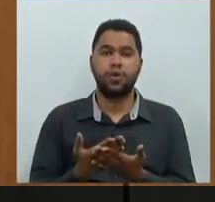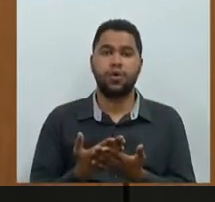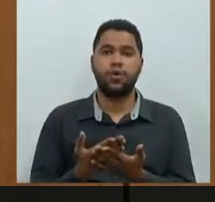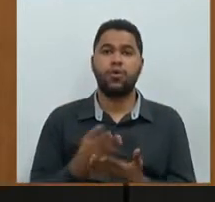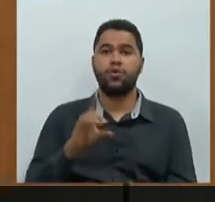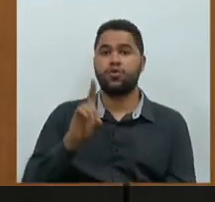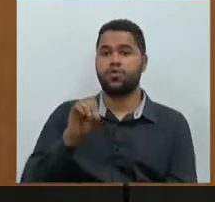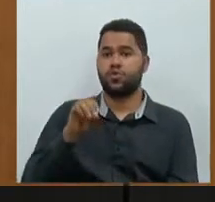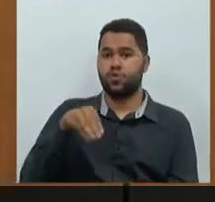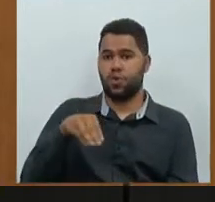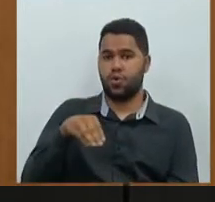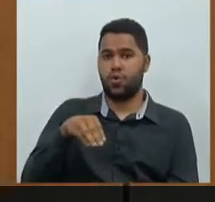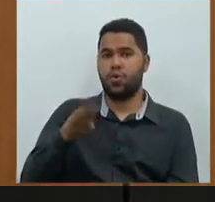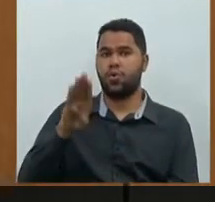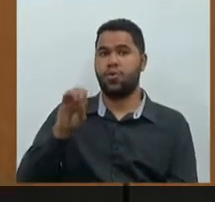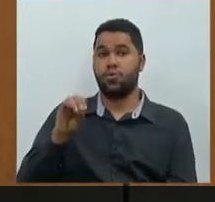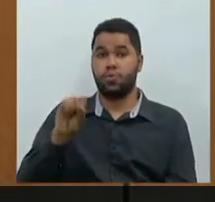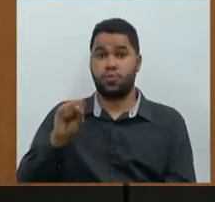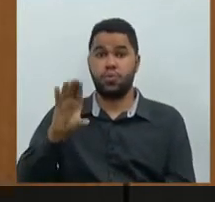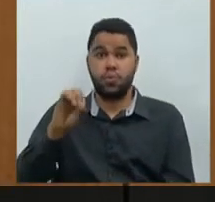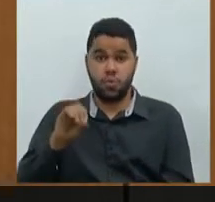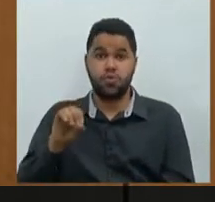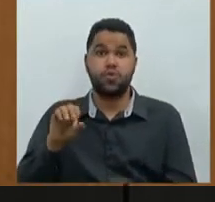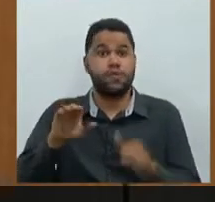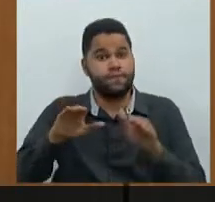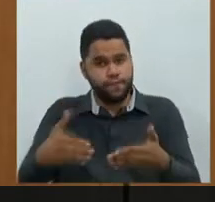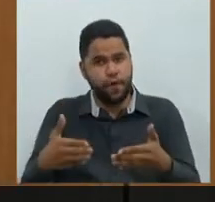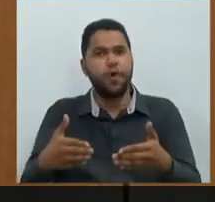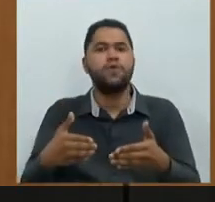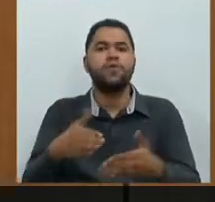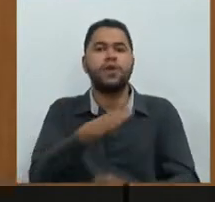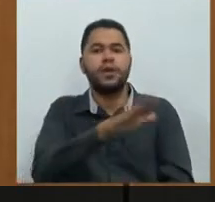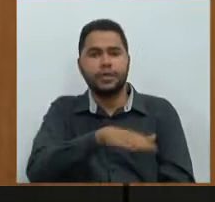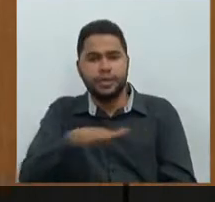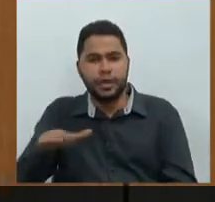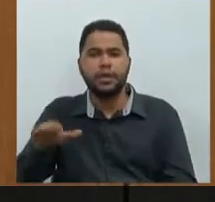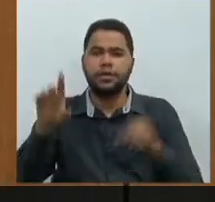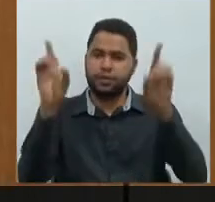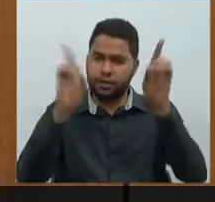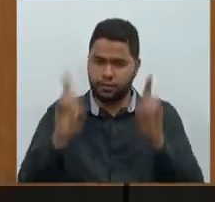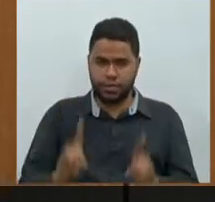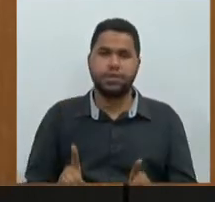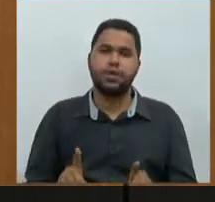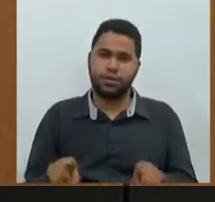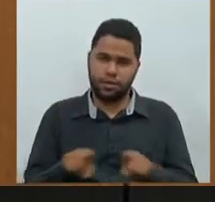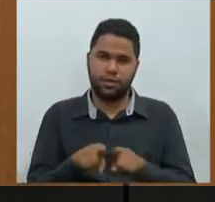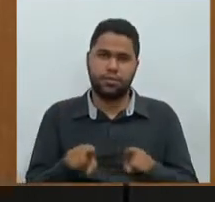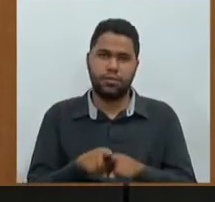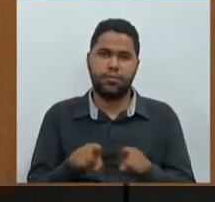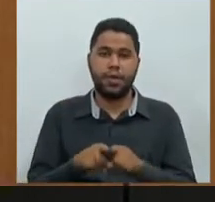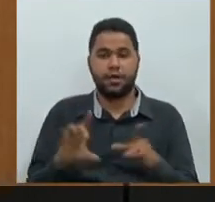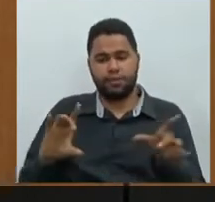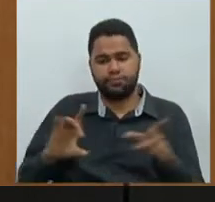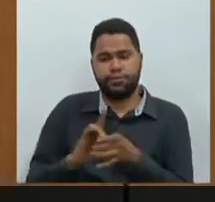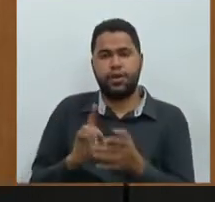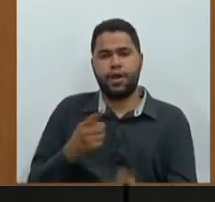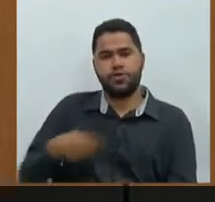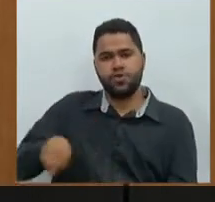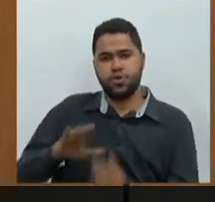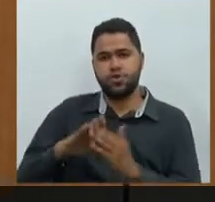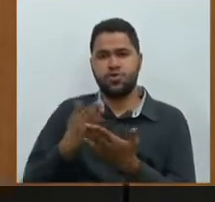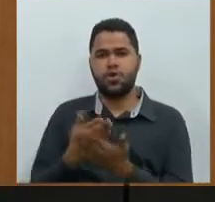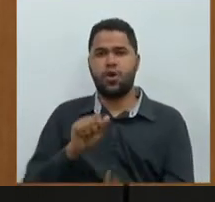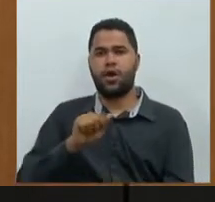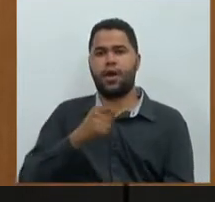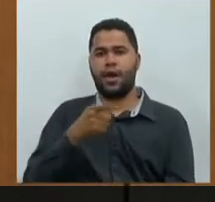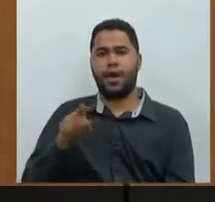Dom Bosco, que é uma escola também só de criança especial, que está ligada à nossa Escola Estadual Arão Reis. Então, é muito importante,